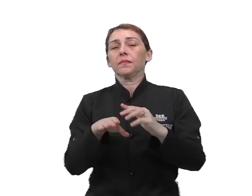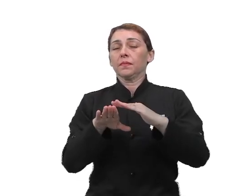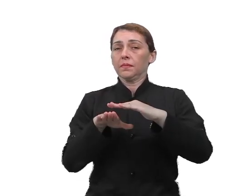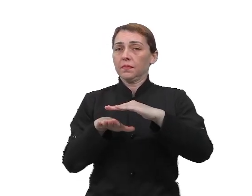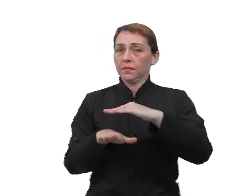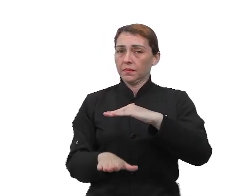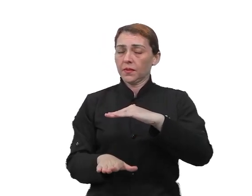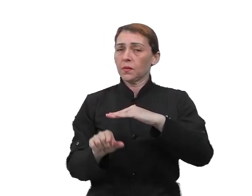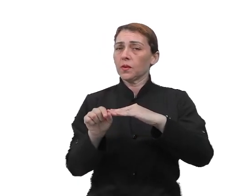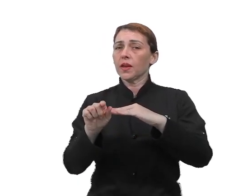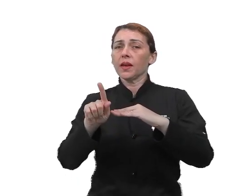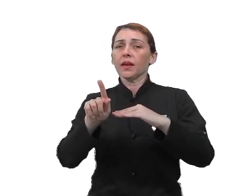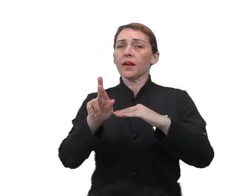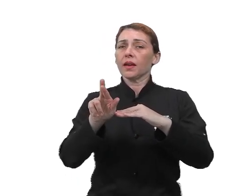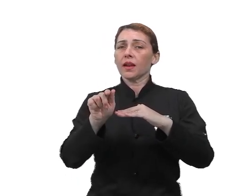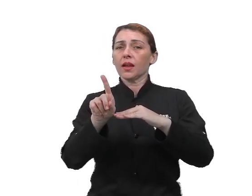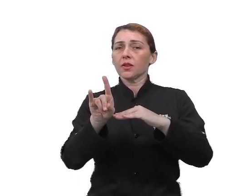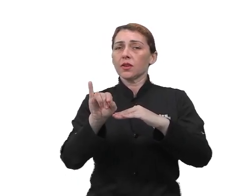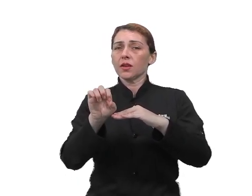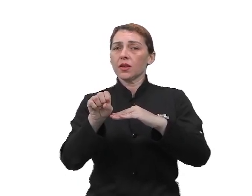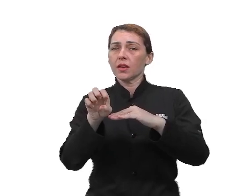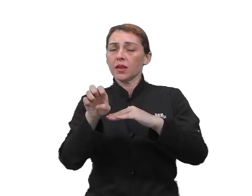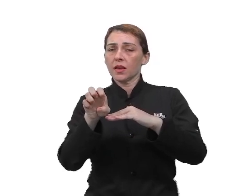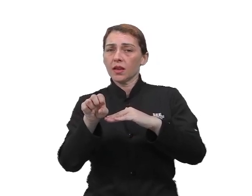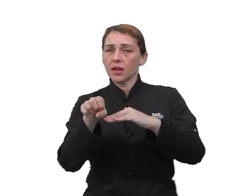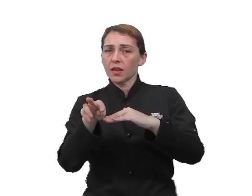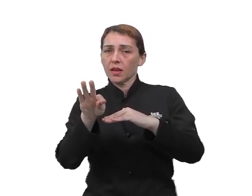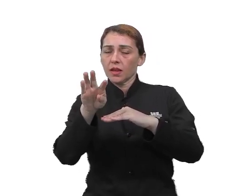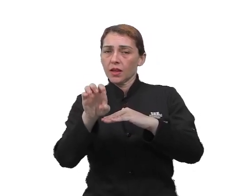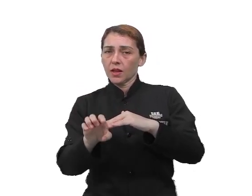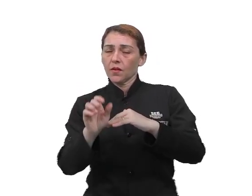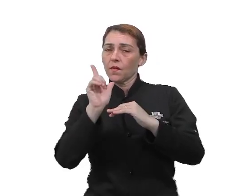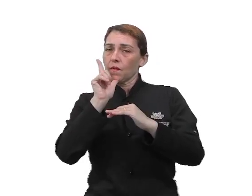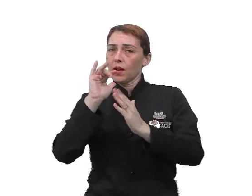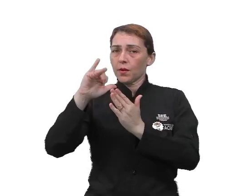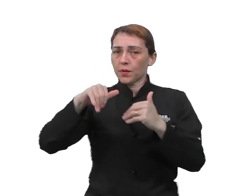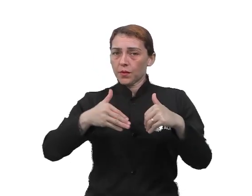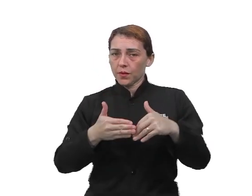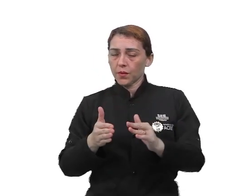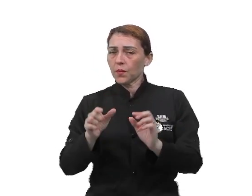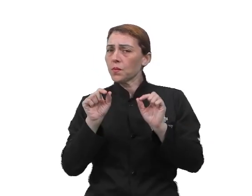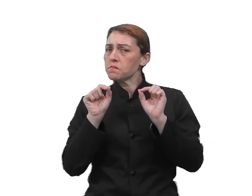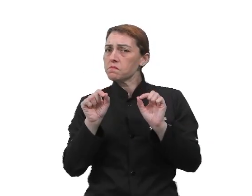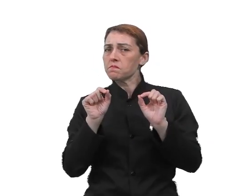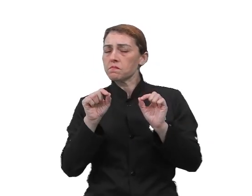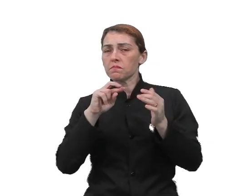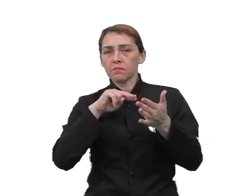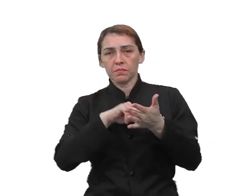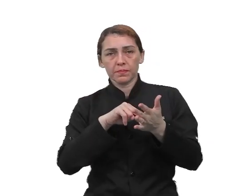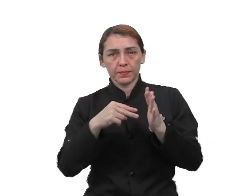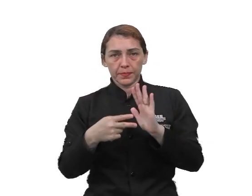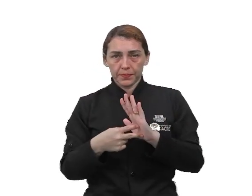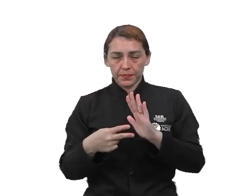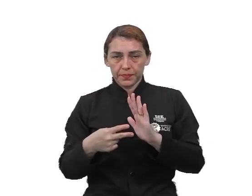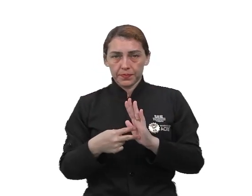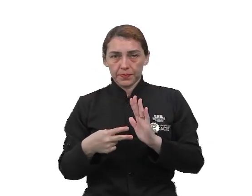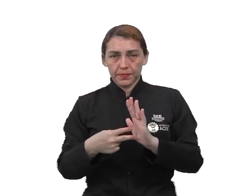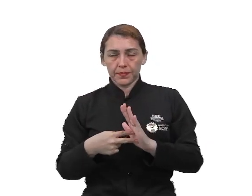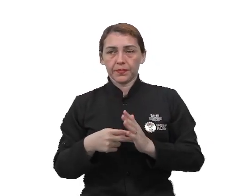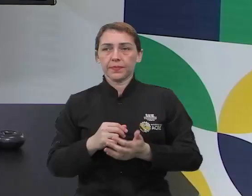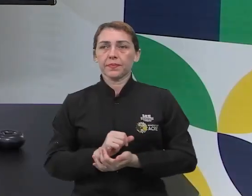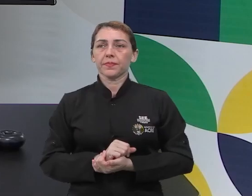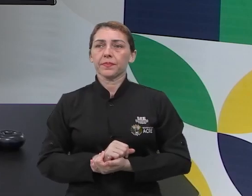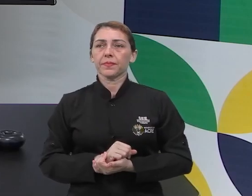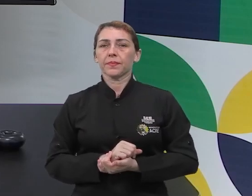baixo. O que é o gradiente? Quando eu falo aqui do rio, né, já que ele está citando aqui nessa questão que vai falar também sobre as formas de